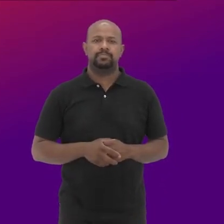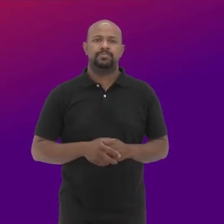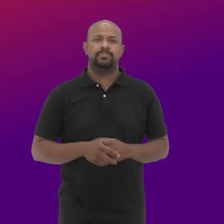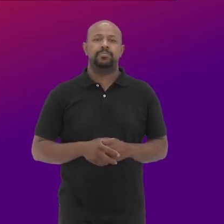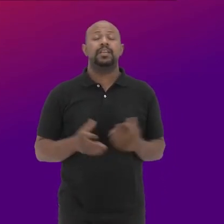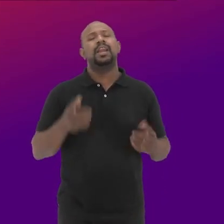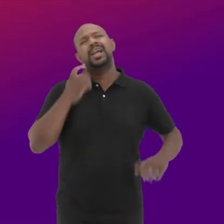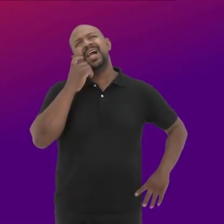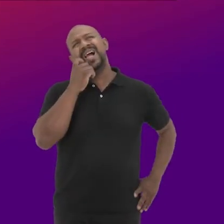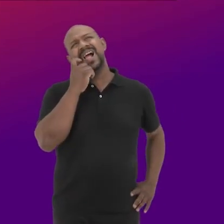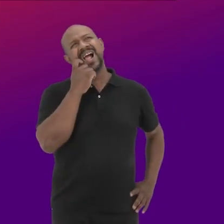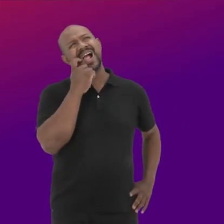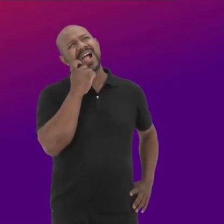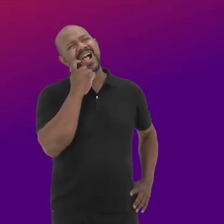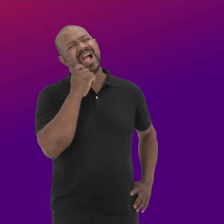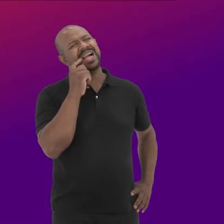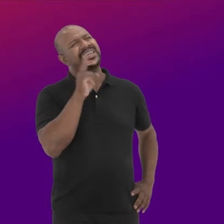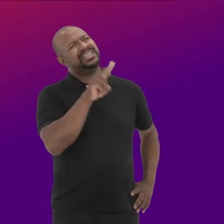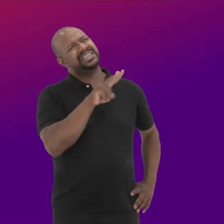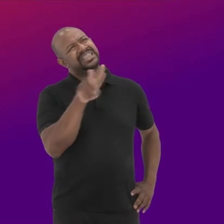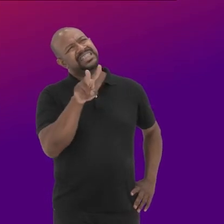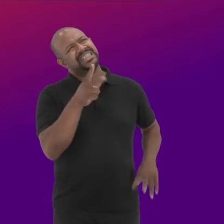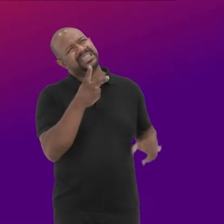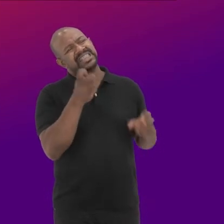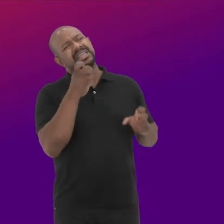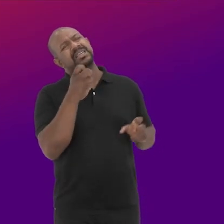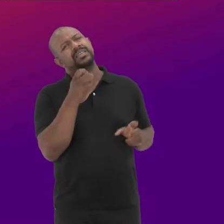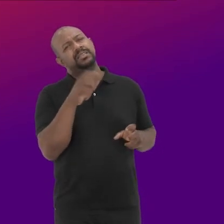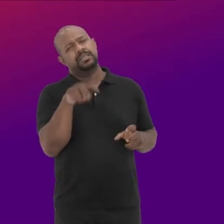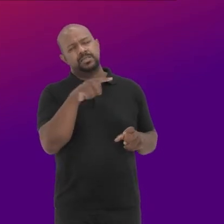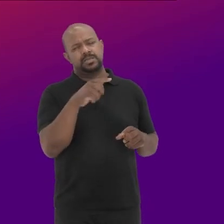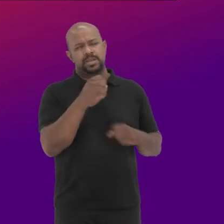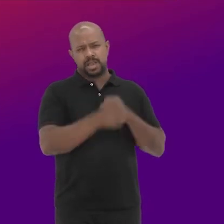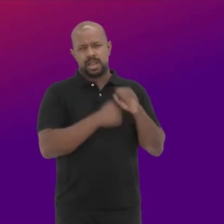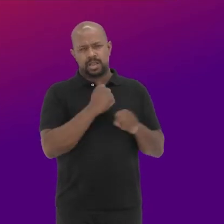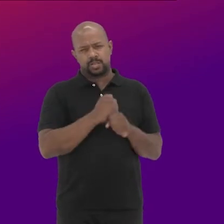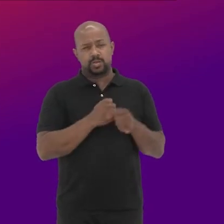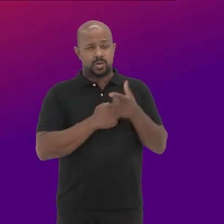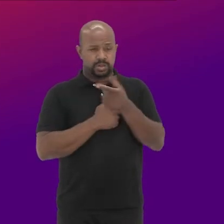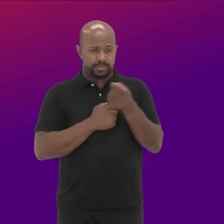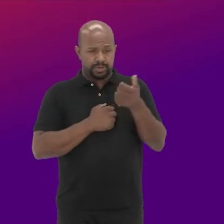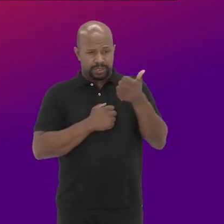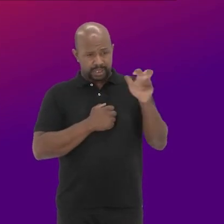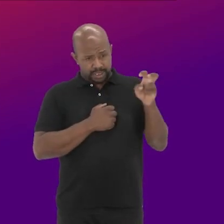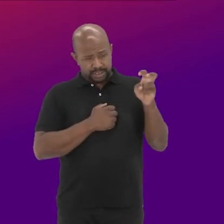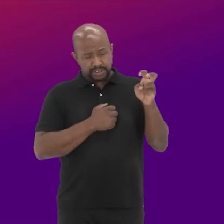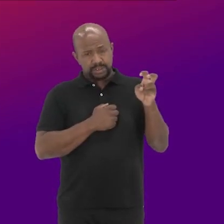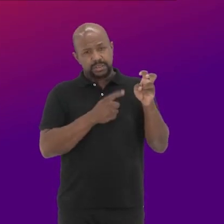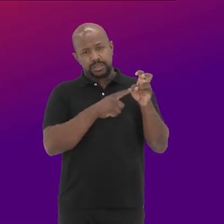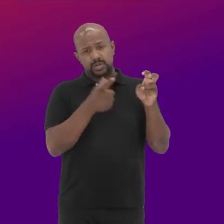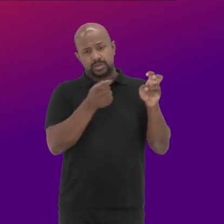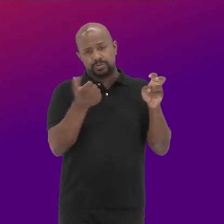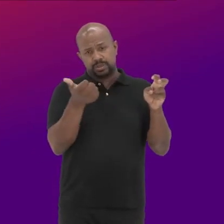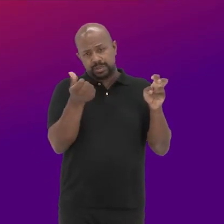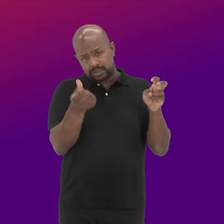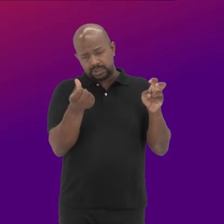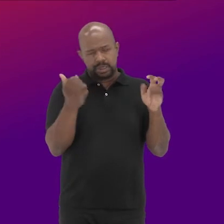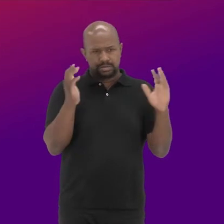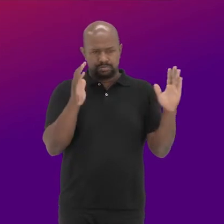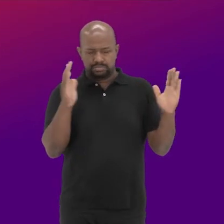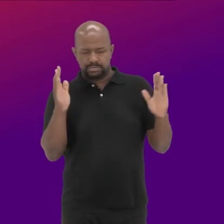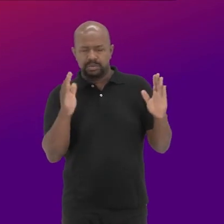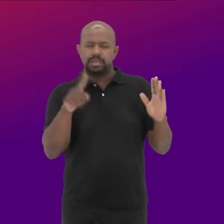Então, o que a gente observou? A gente observou que nos anos de 2015 e 2016, através